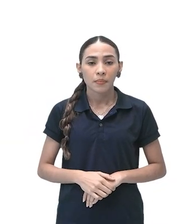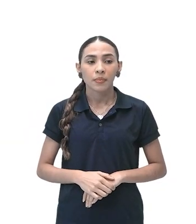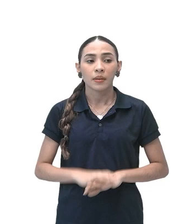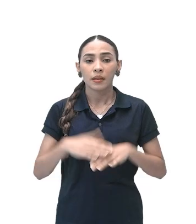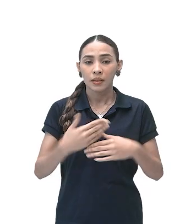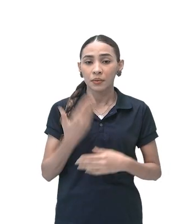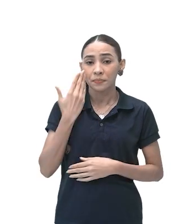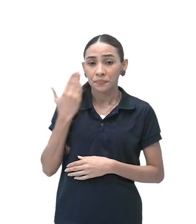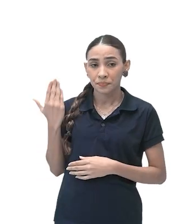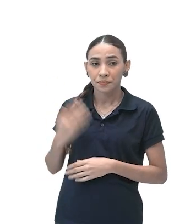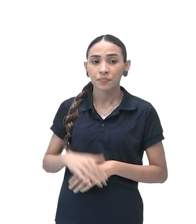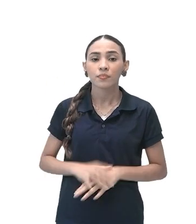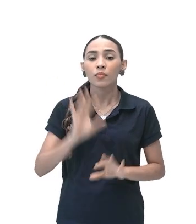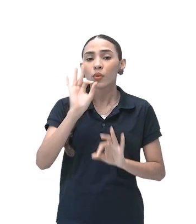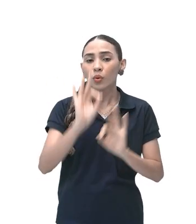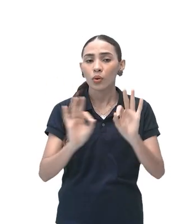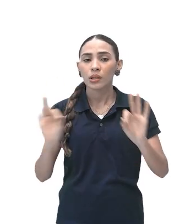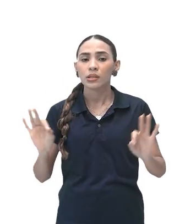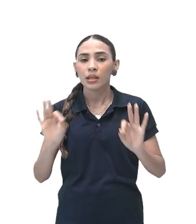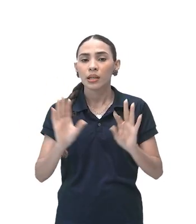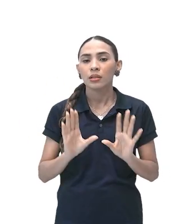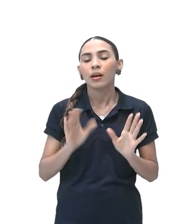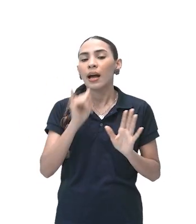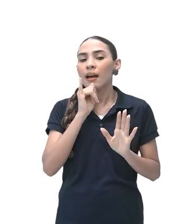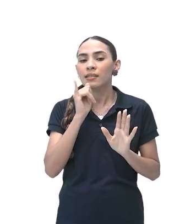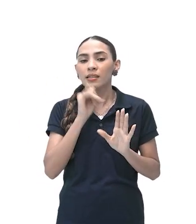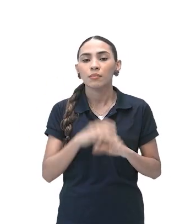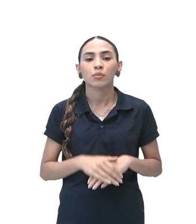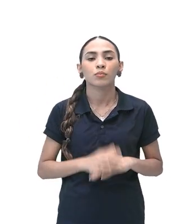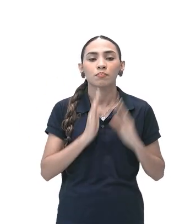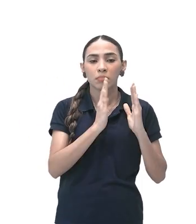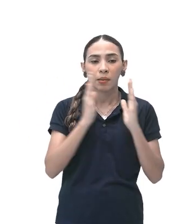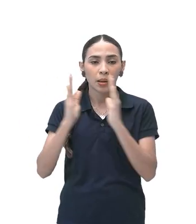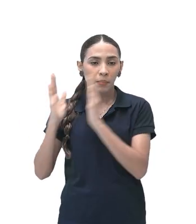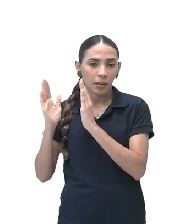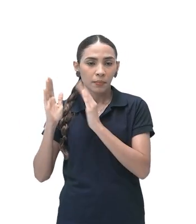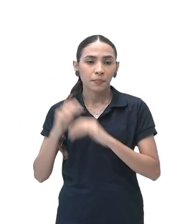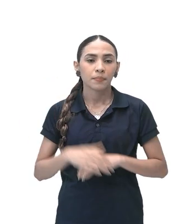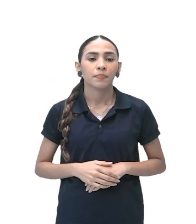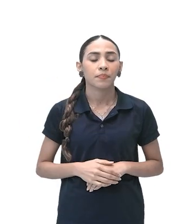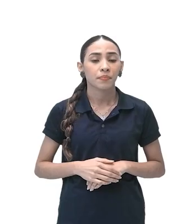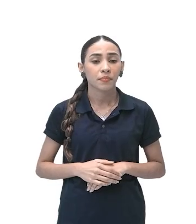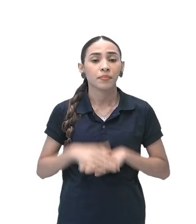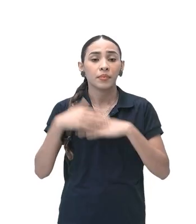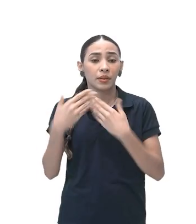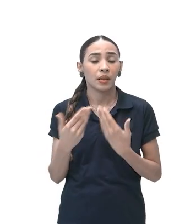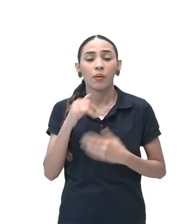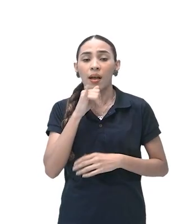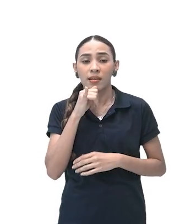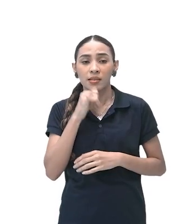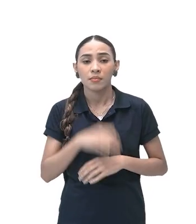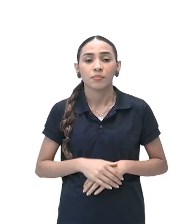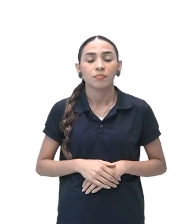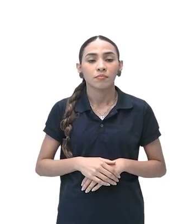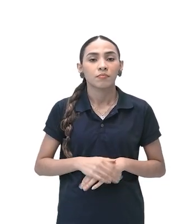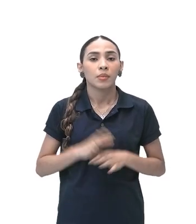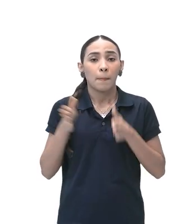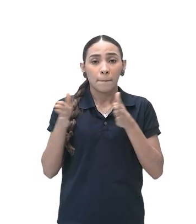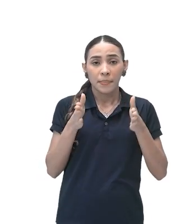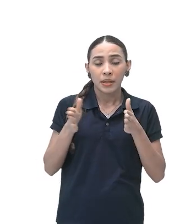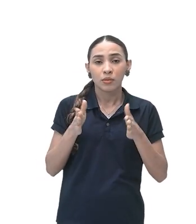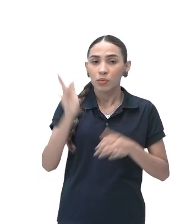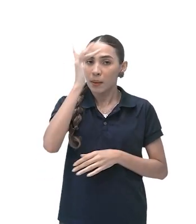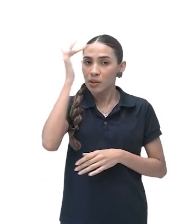ser organizadas em turnos de fala. O que isso quer dizer? Quer dizer que em um momento